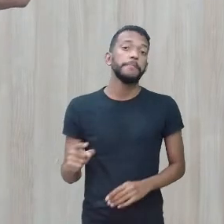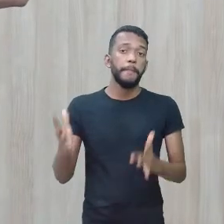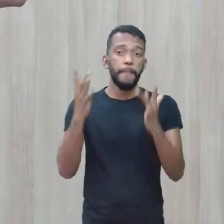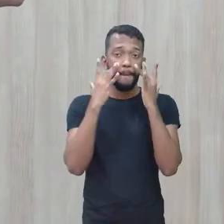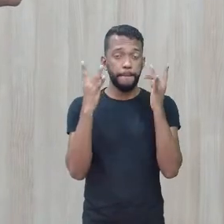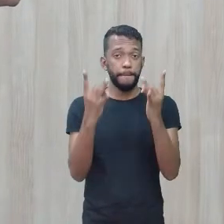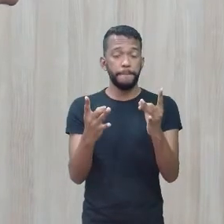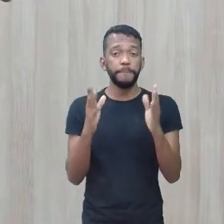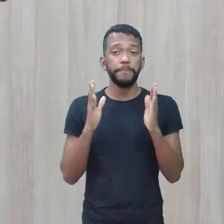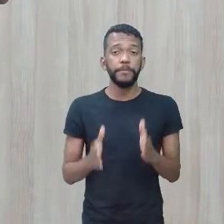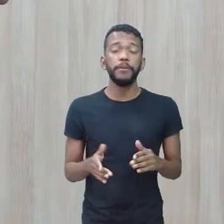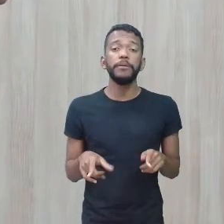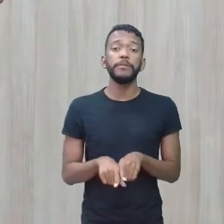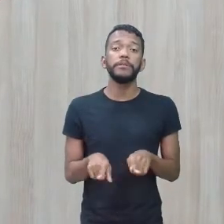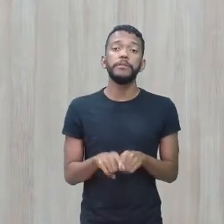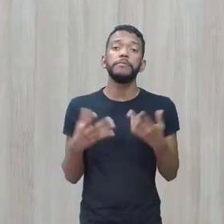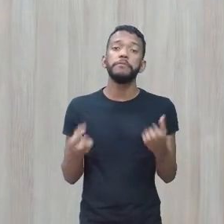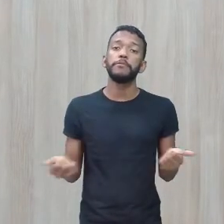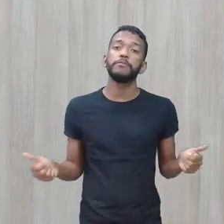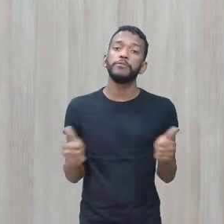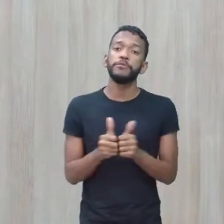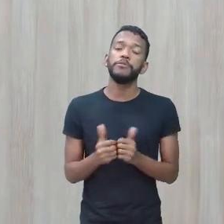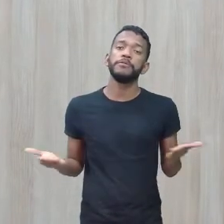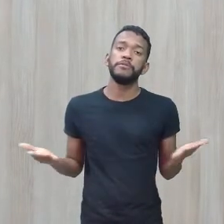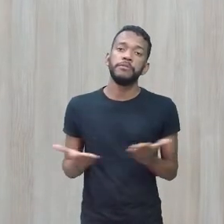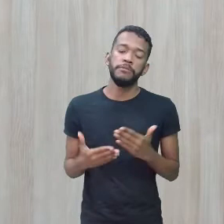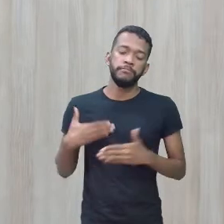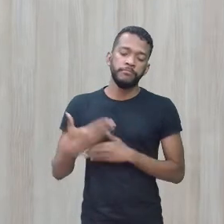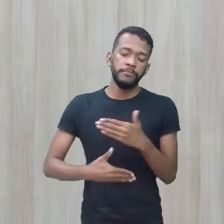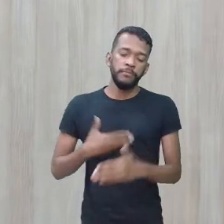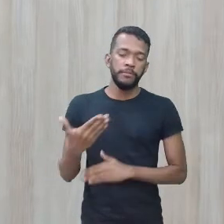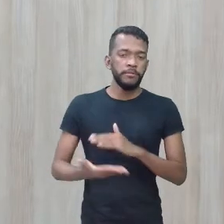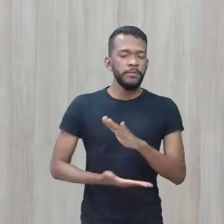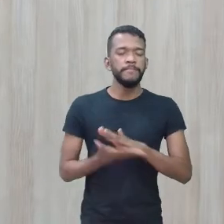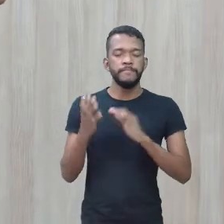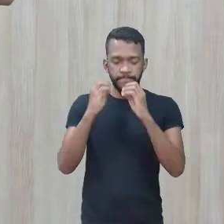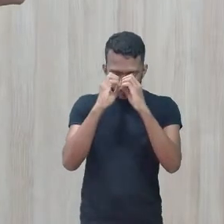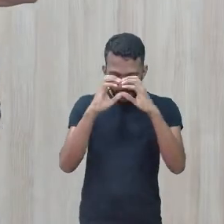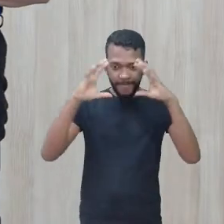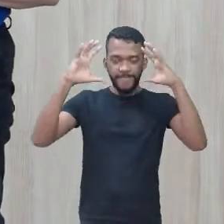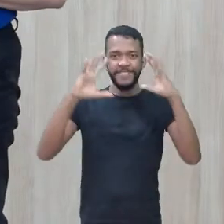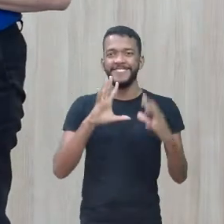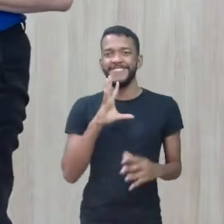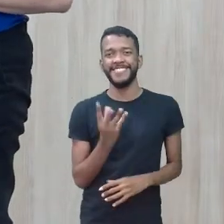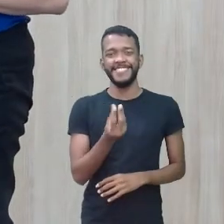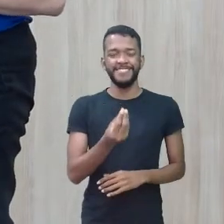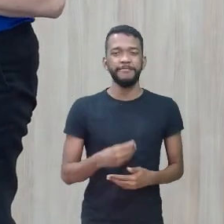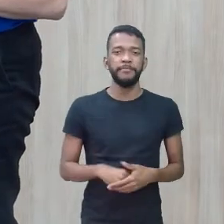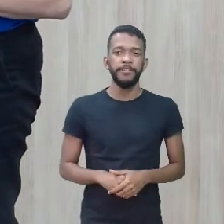bastante atenção e vamos juntos nessa linda viagem de conhecimento.